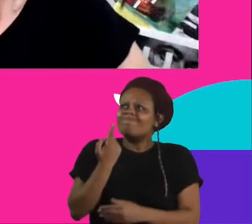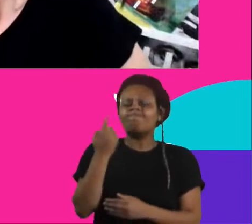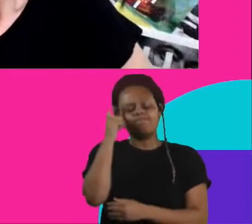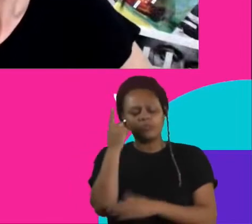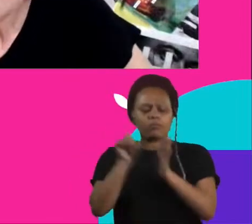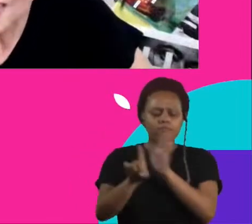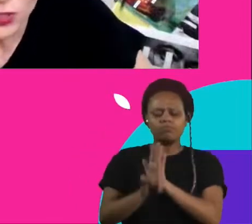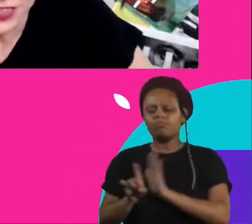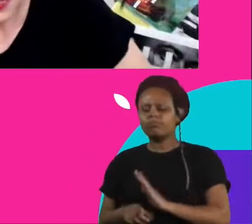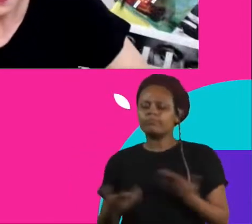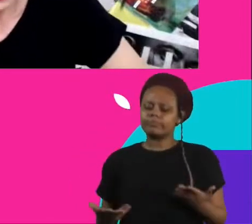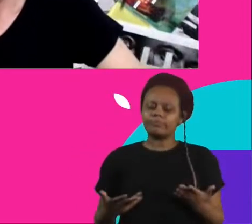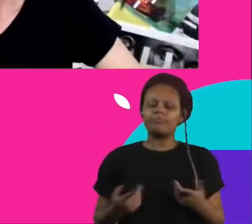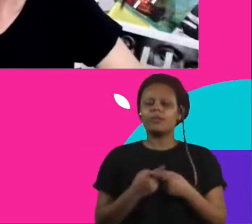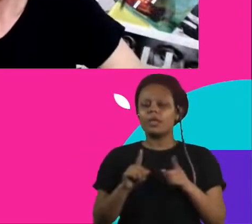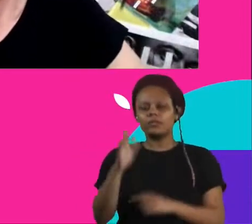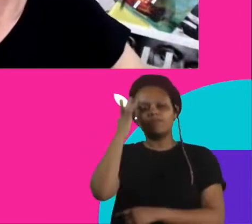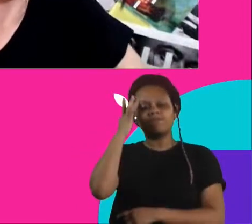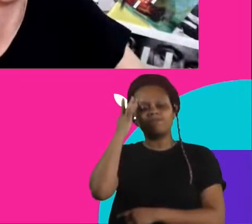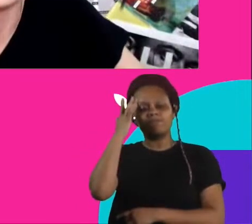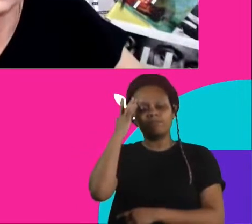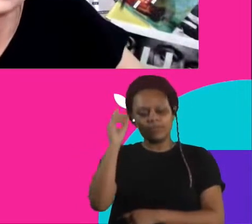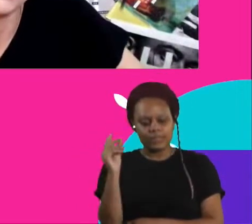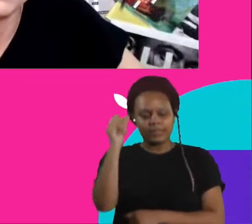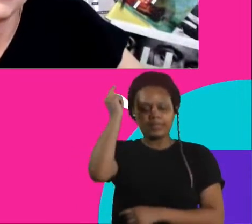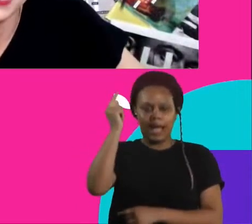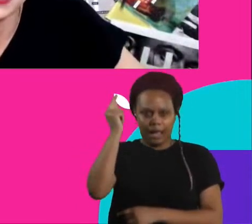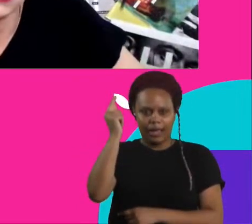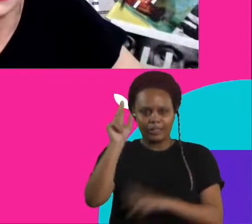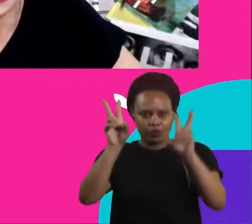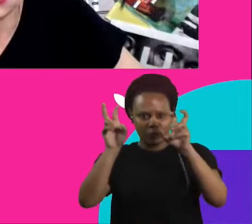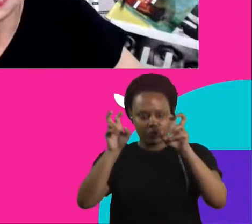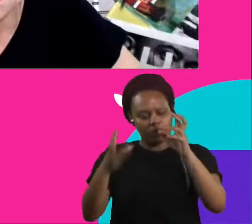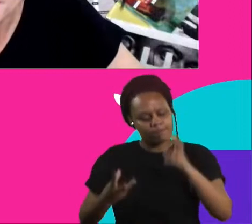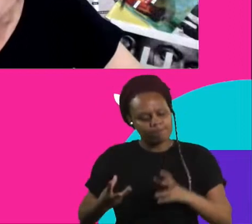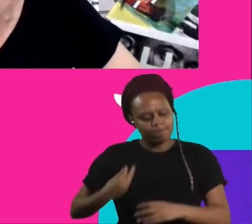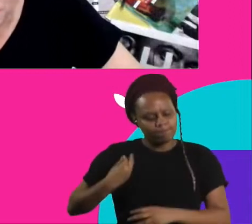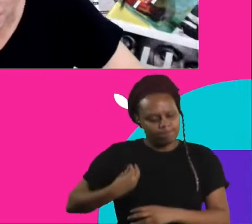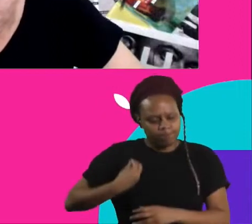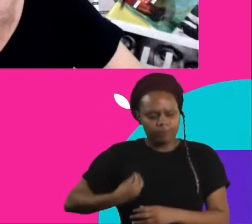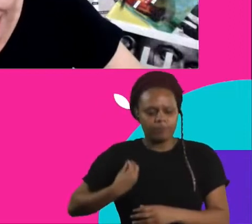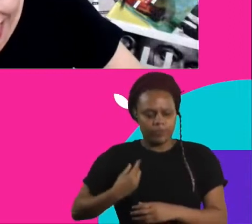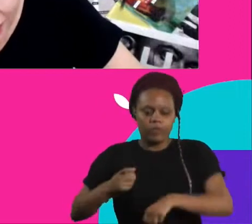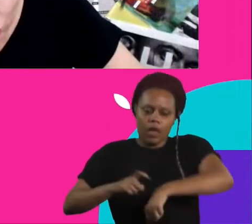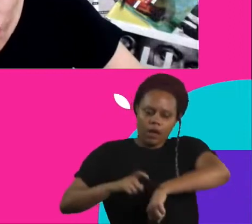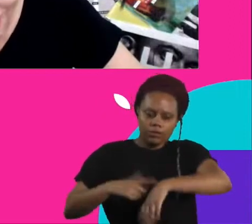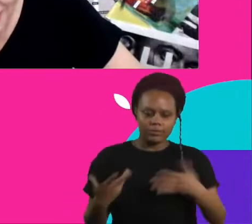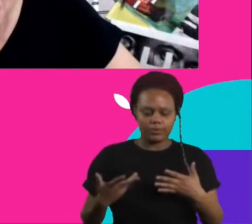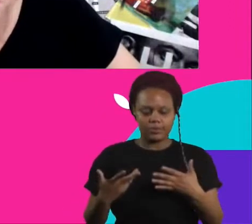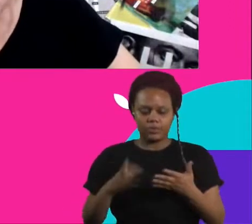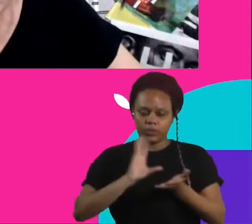assim: primeira coisa que vem na minha cabeça quando a gente fala sobre viver na era dos dados, na minha opinião,